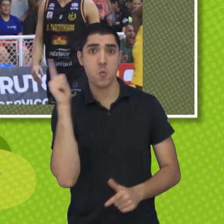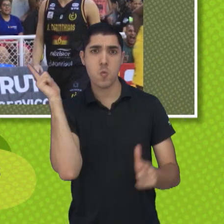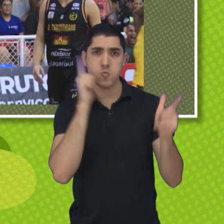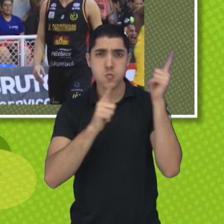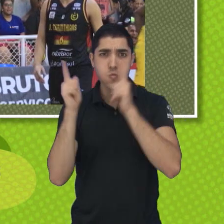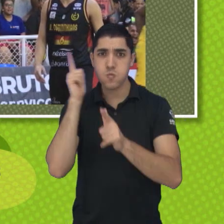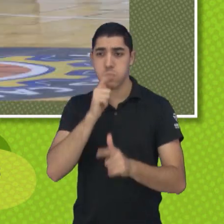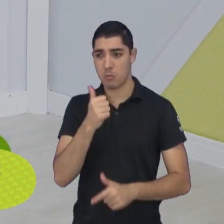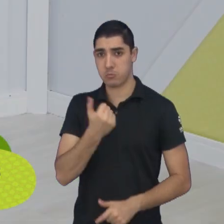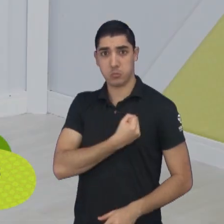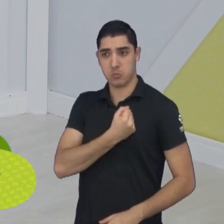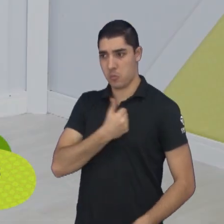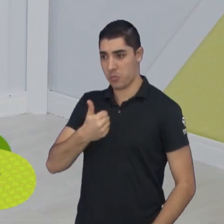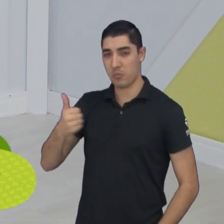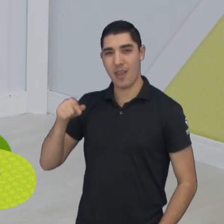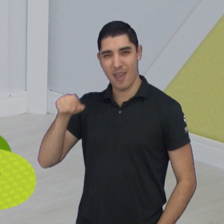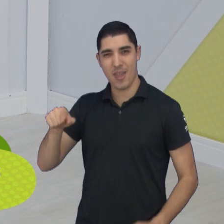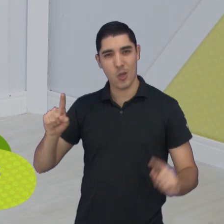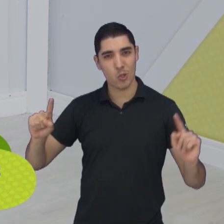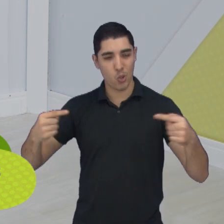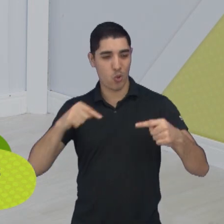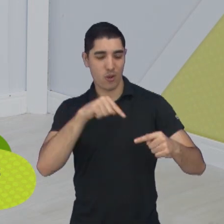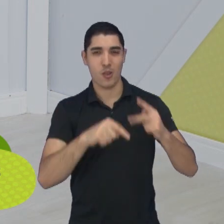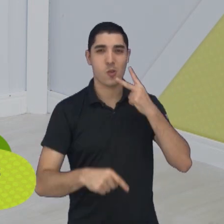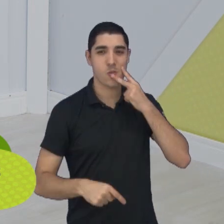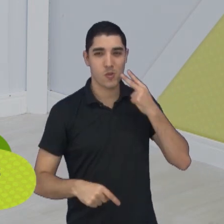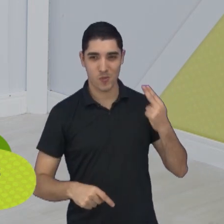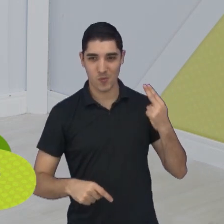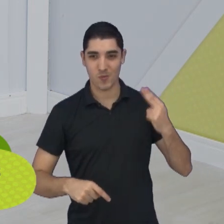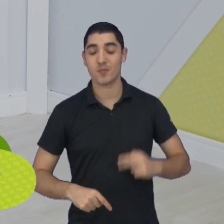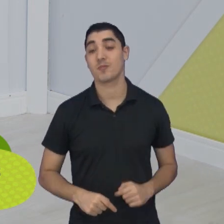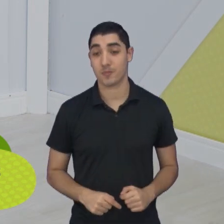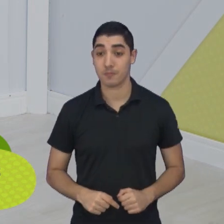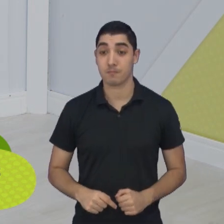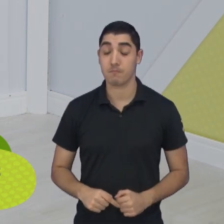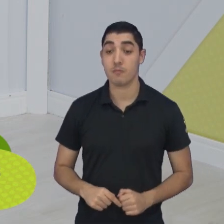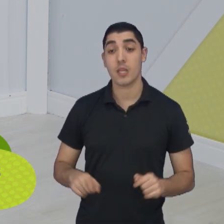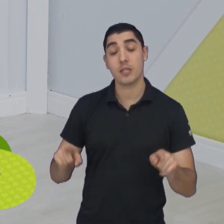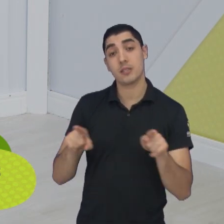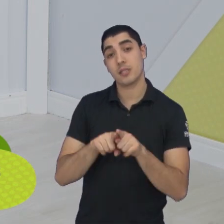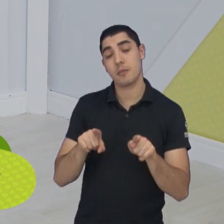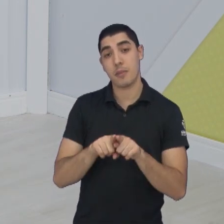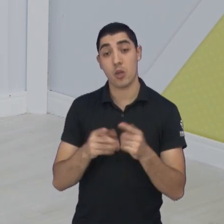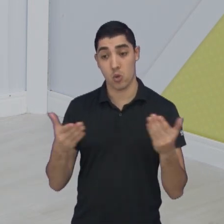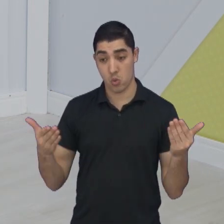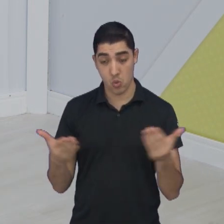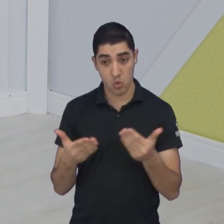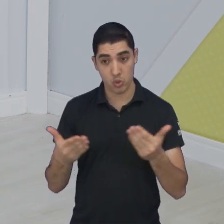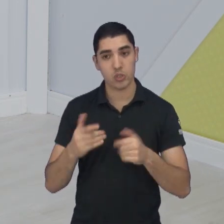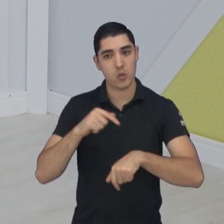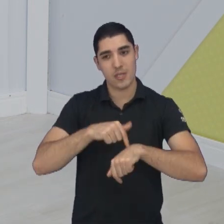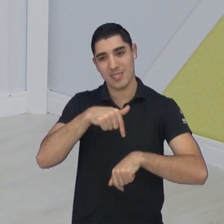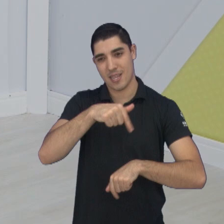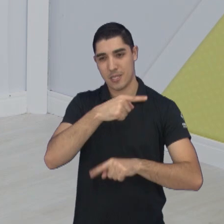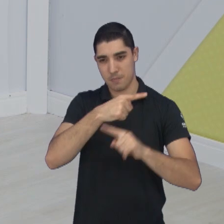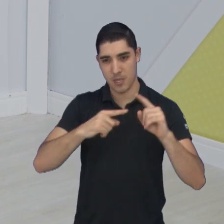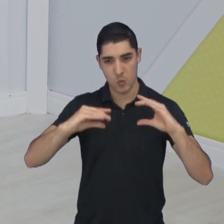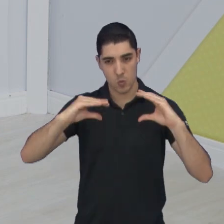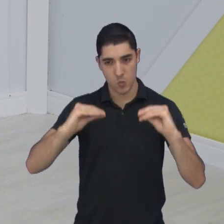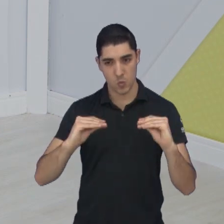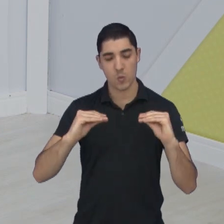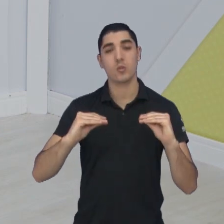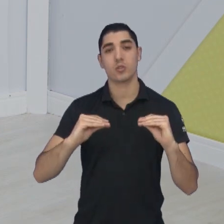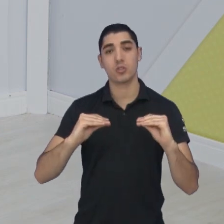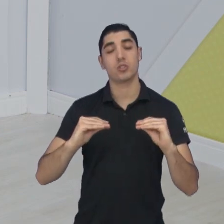aconteceu contra o União Corinthians. E buscando a terceira vitória consecutiva, o São José volta à quadra hoje, às 7h30 da noite, pela 7ª rodada